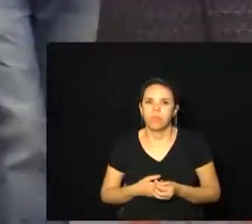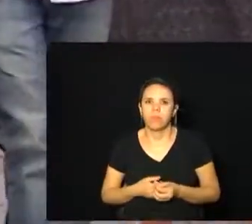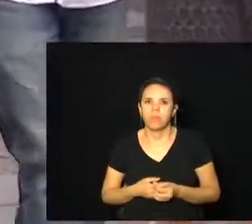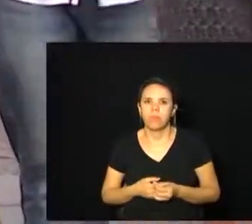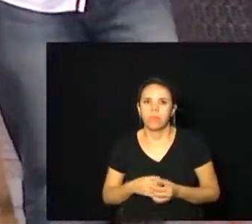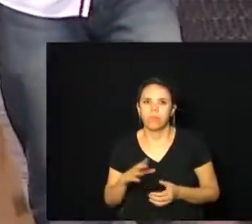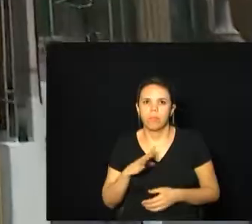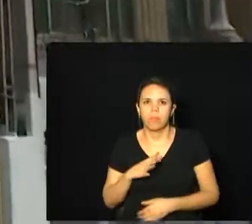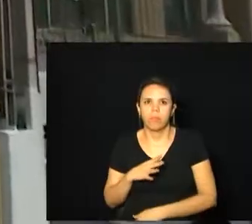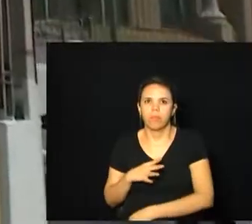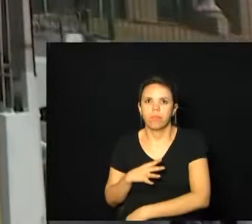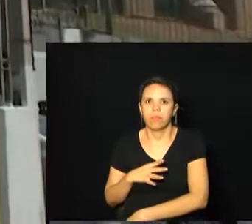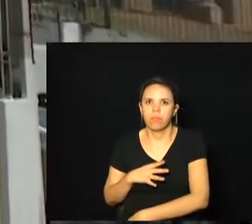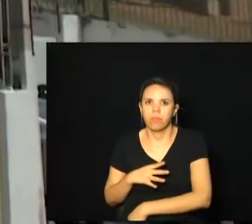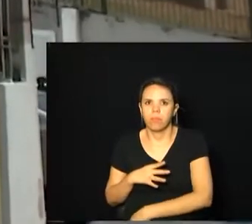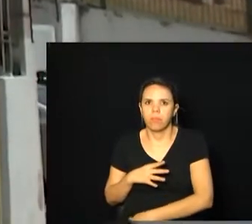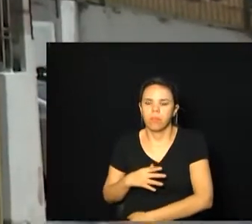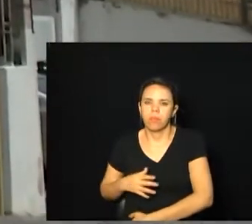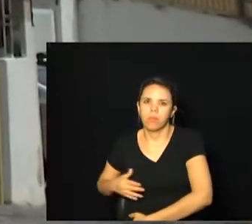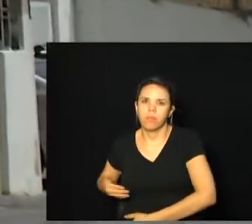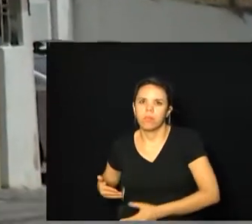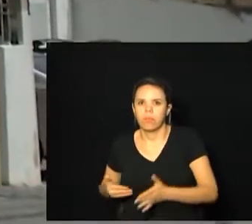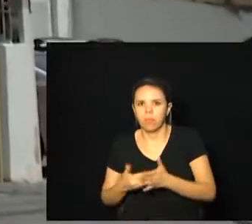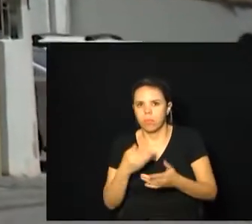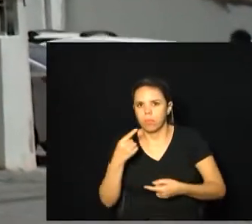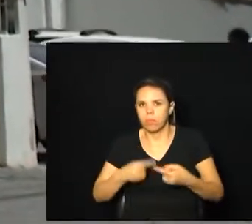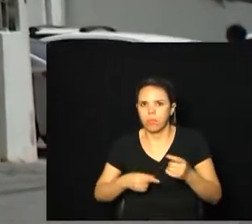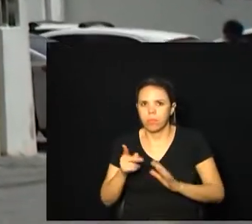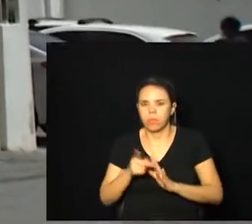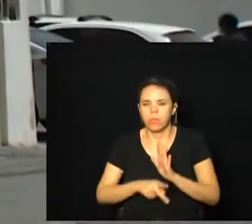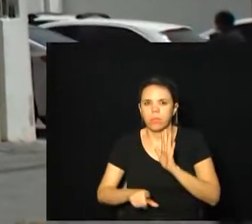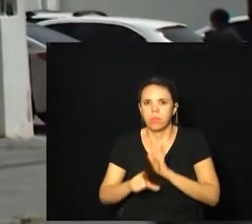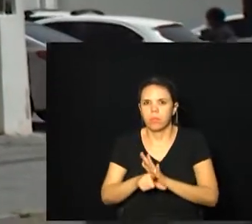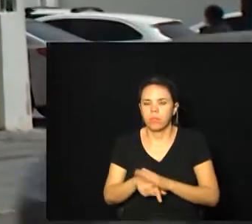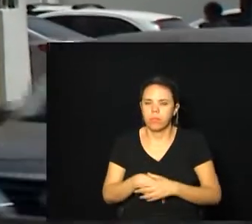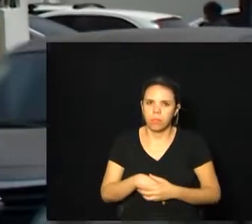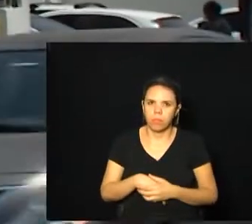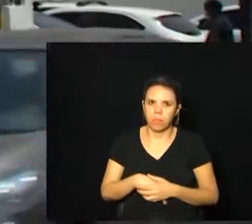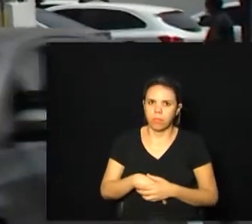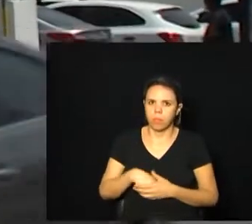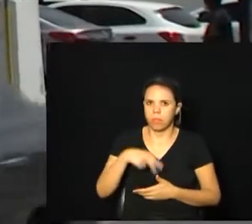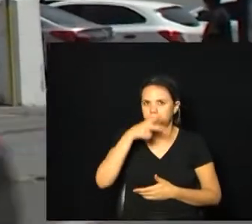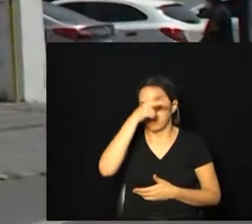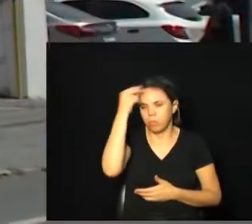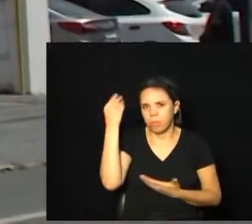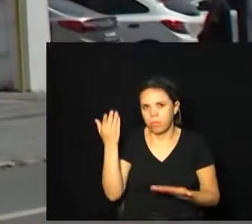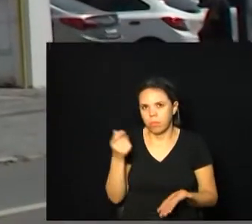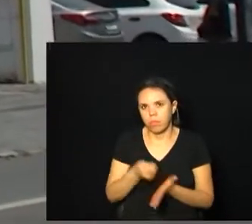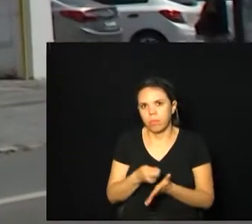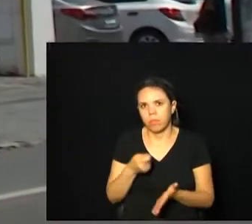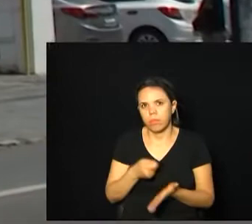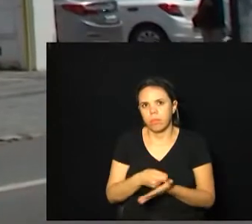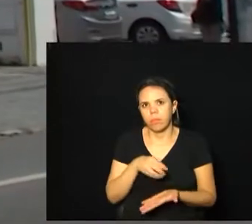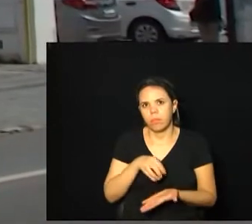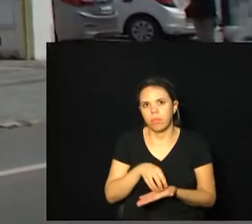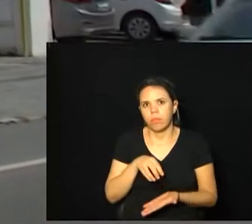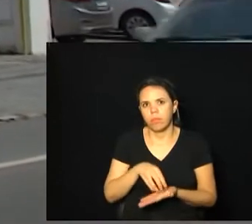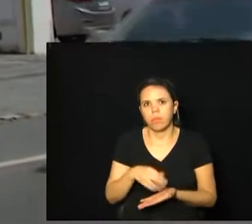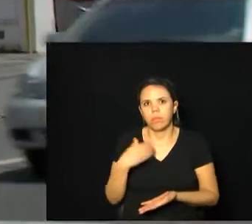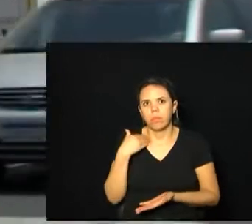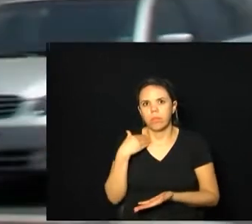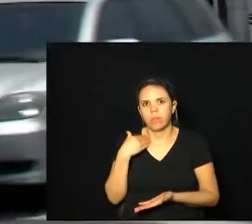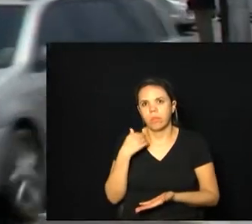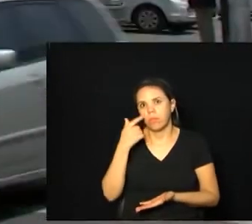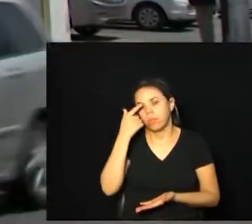âmbito da cidade. Por último, foi discutido o projeto de lei ordinária do Executivo, que obriga as agências bancárias a